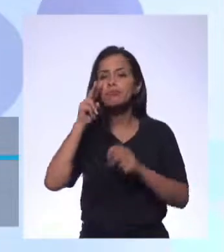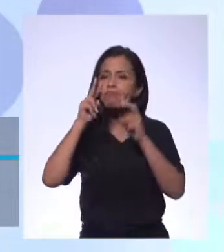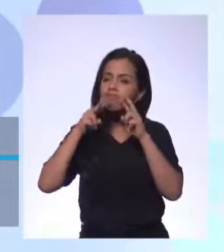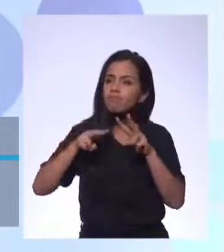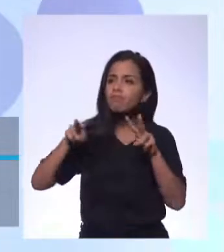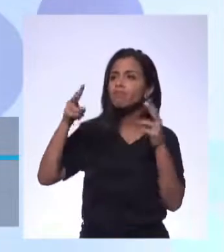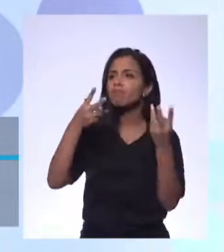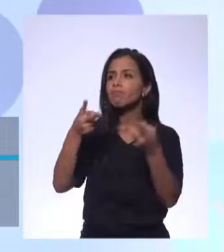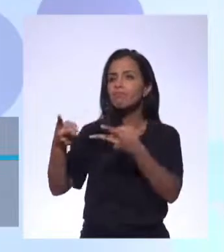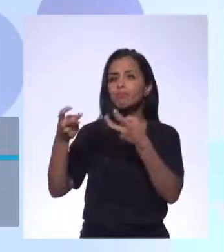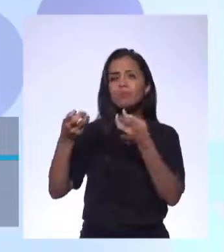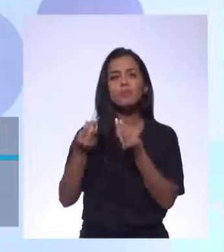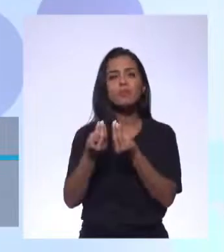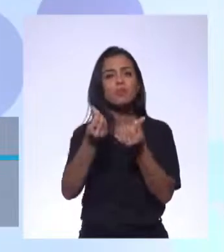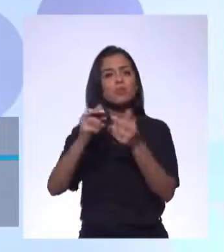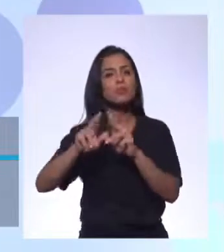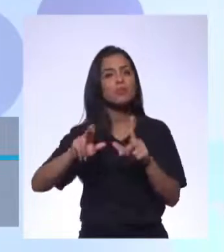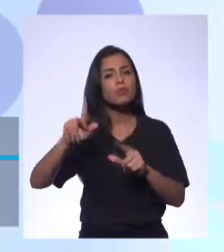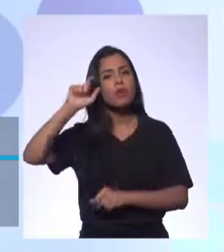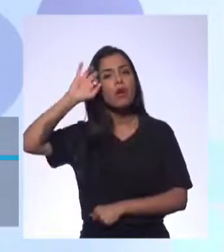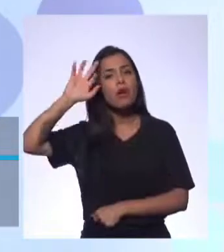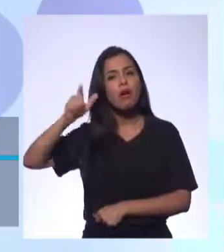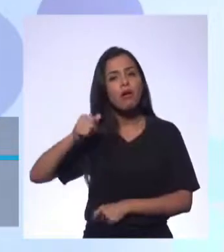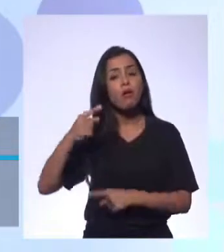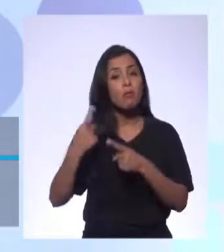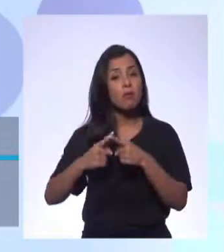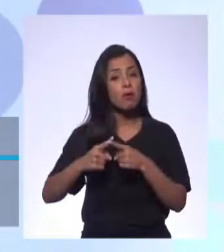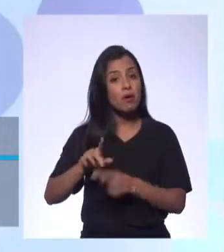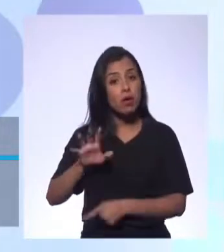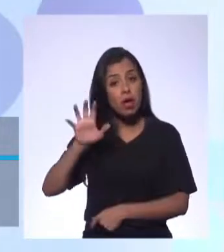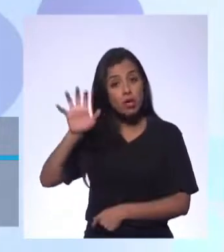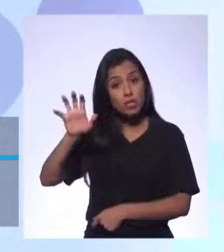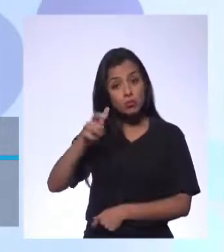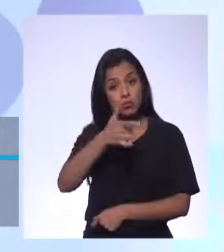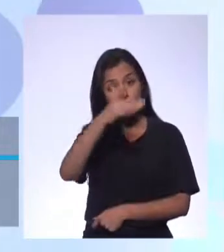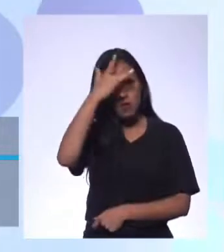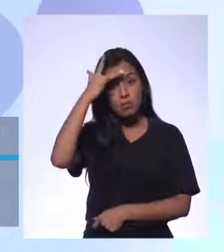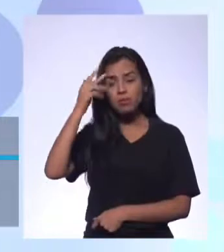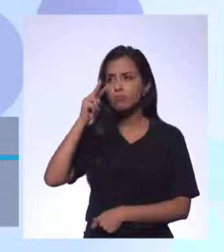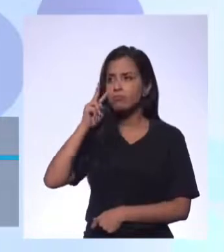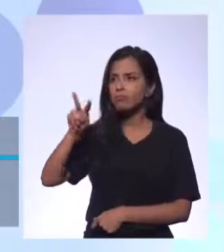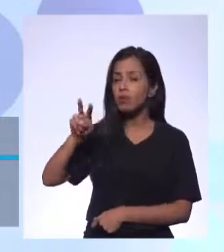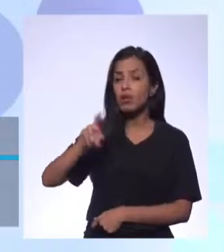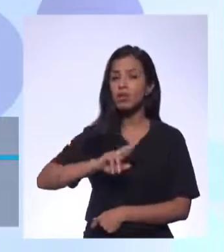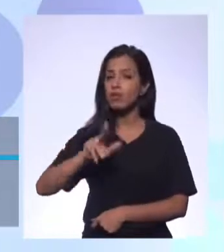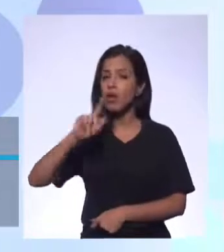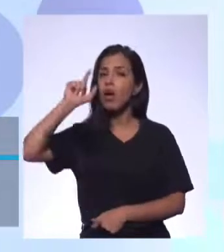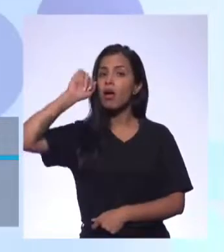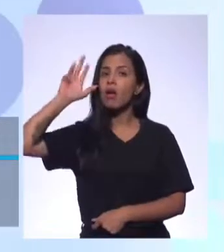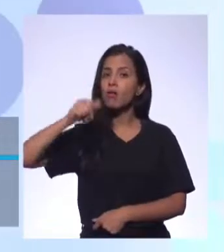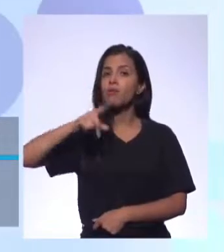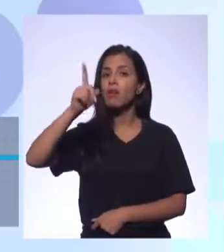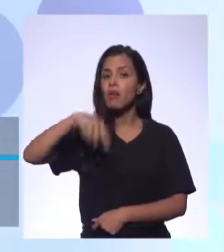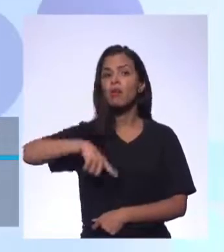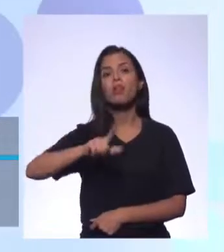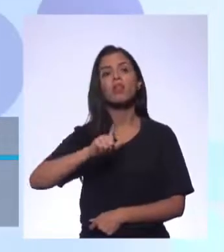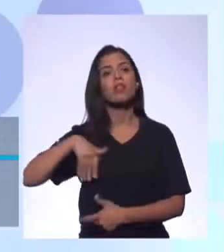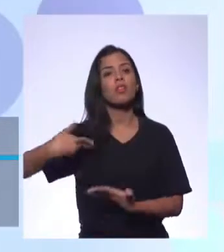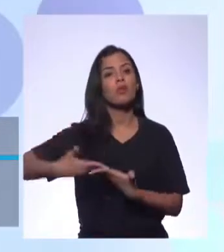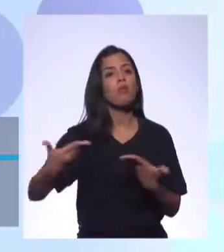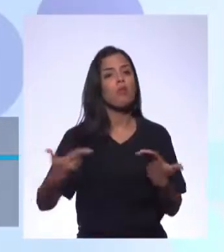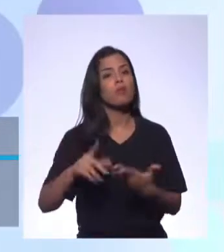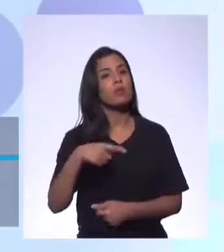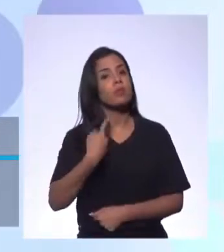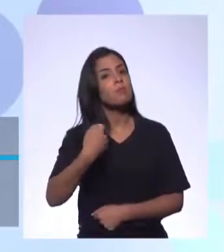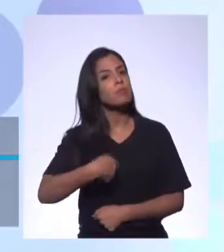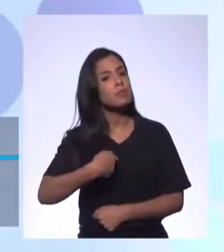com outros olhos, porque a África não é a visão que o outro construiu. A África existe, a África é. Né? E a gente tem